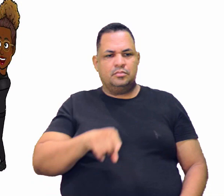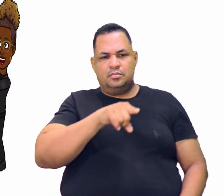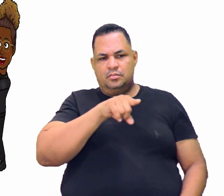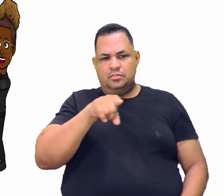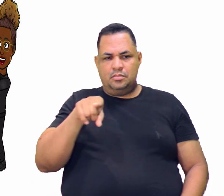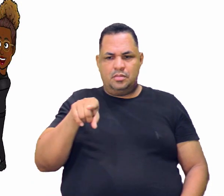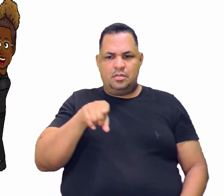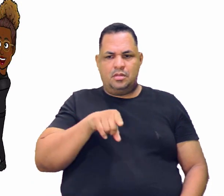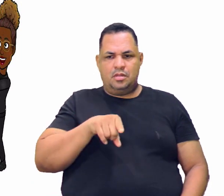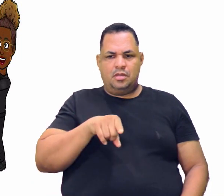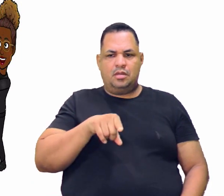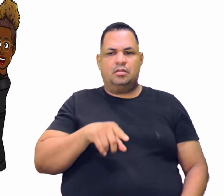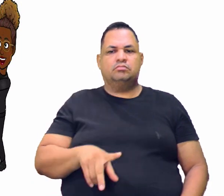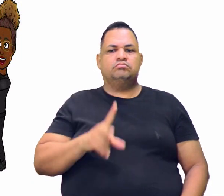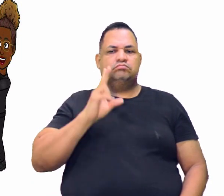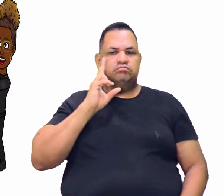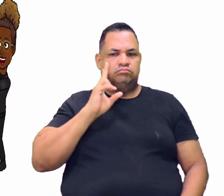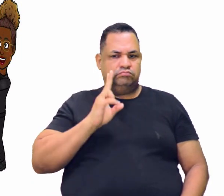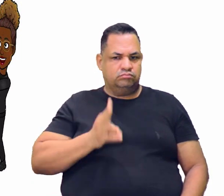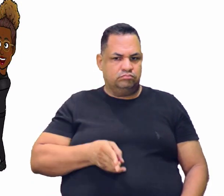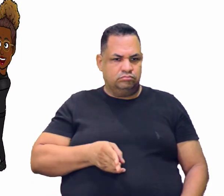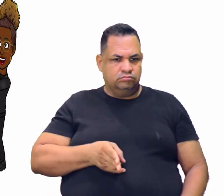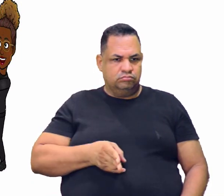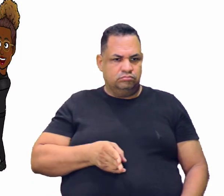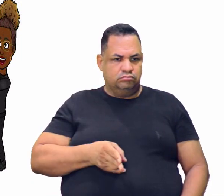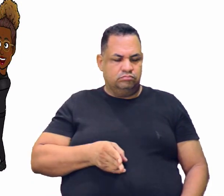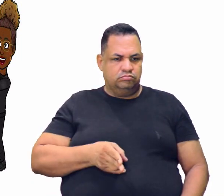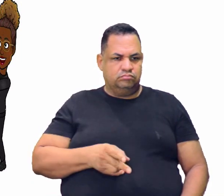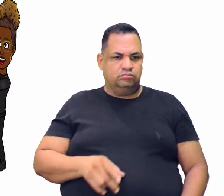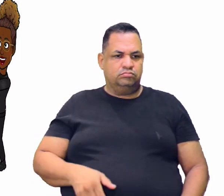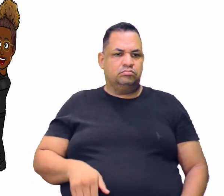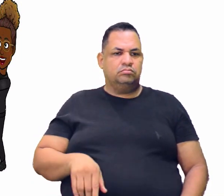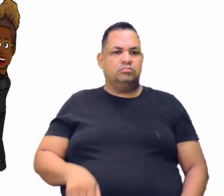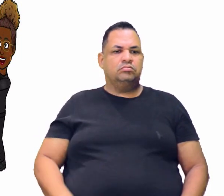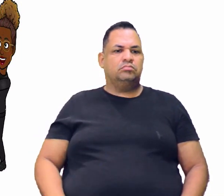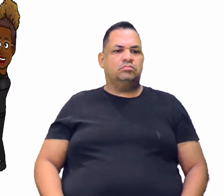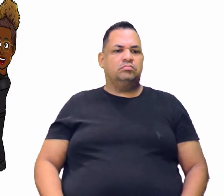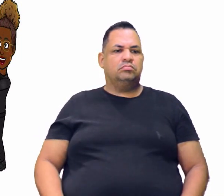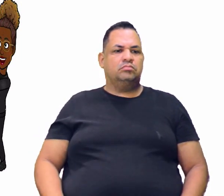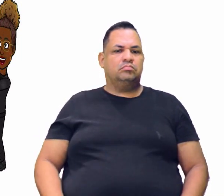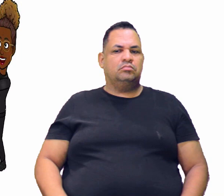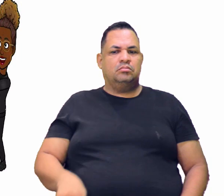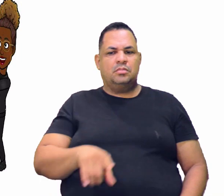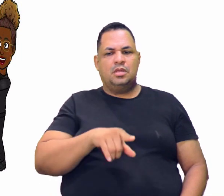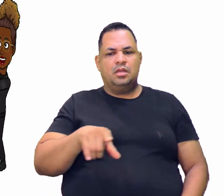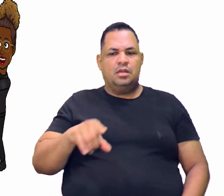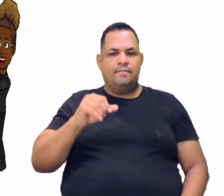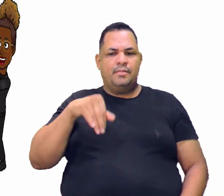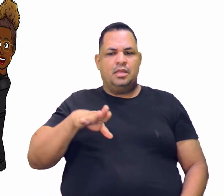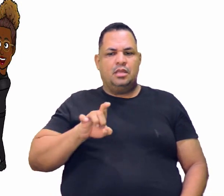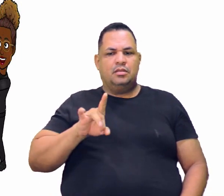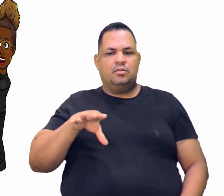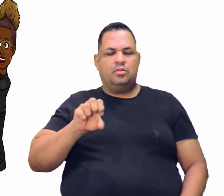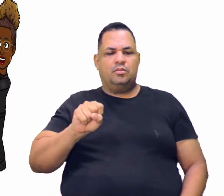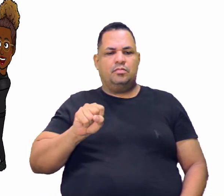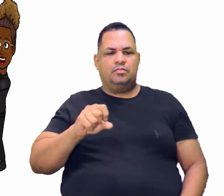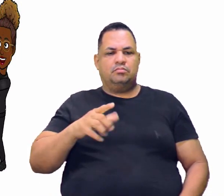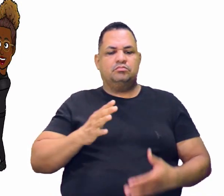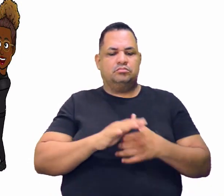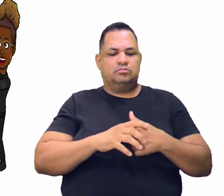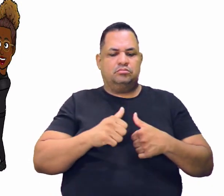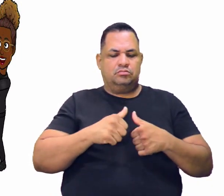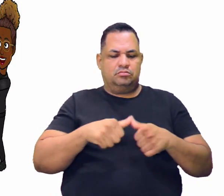Elas mesmas, ó. E se fosse ele? Eles mesmos estiveram